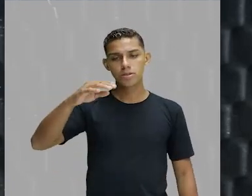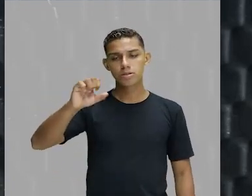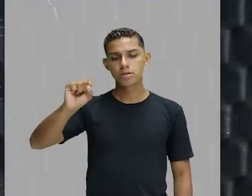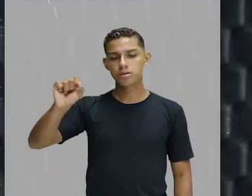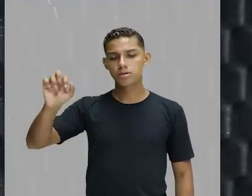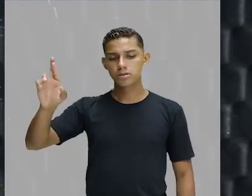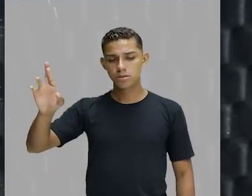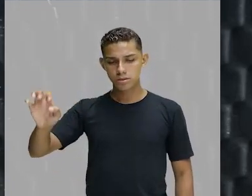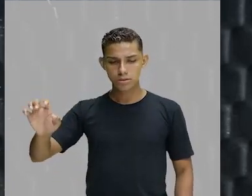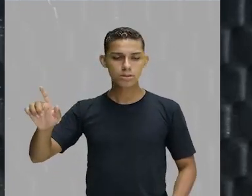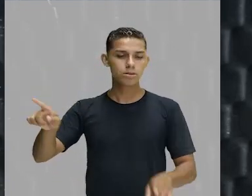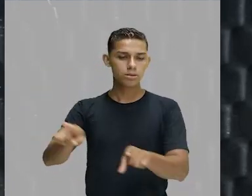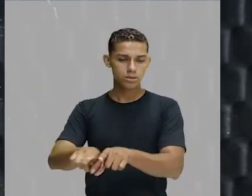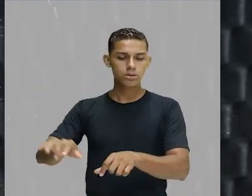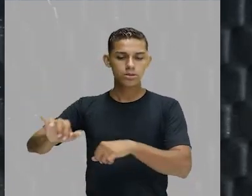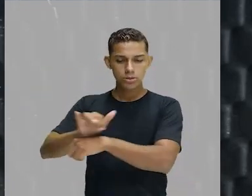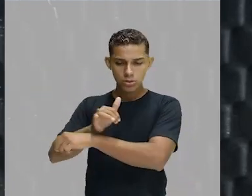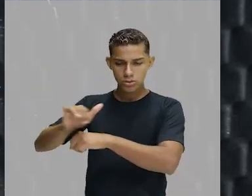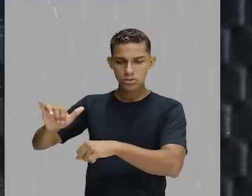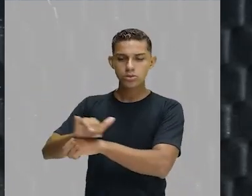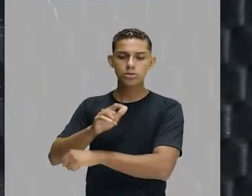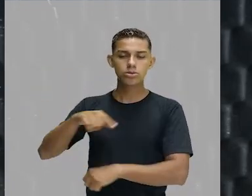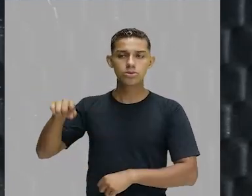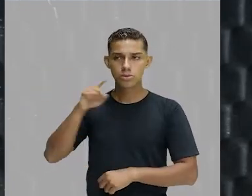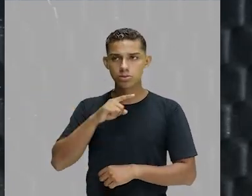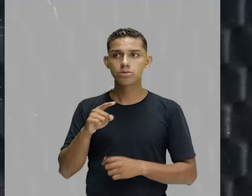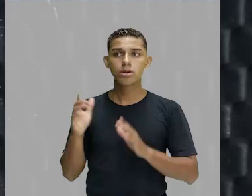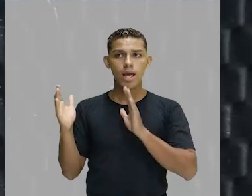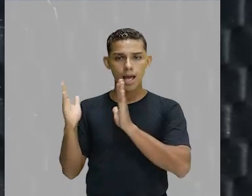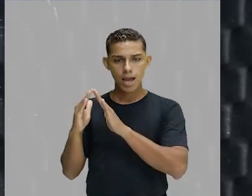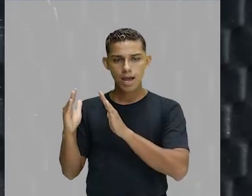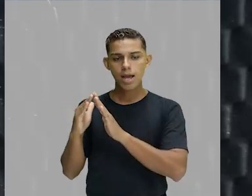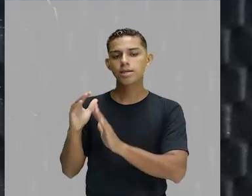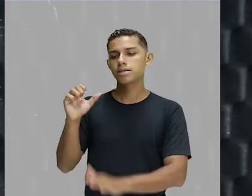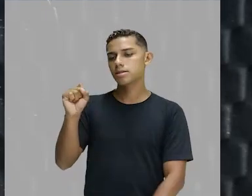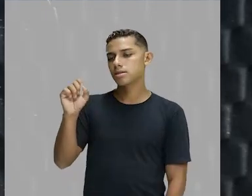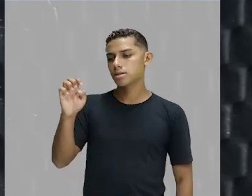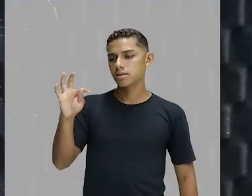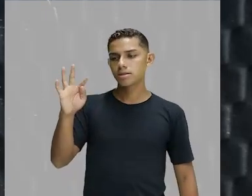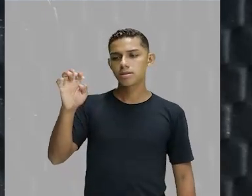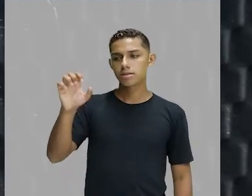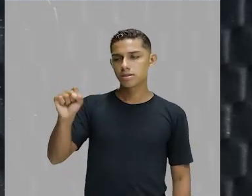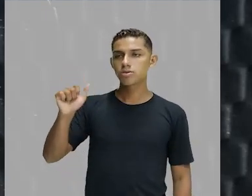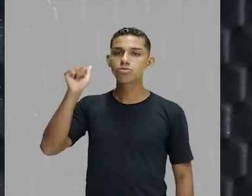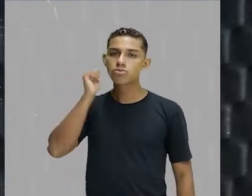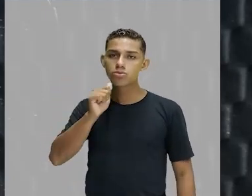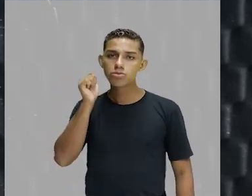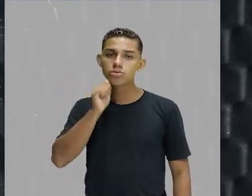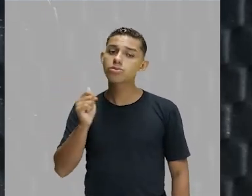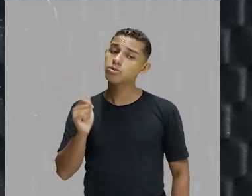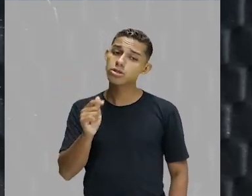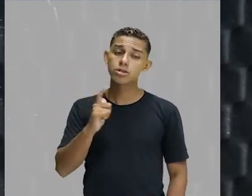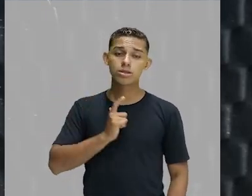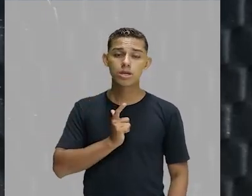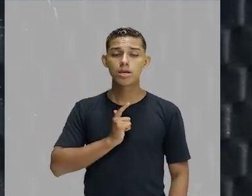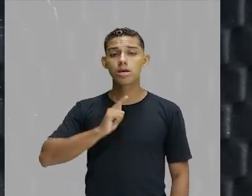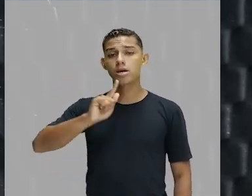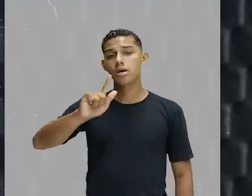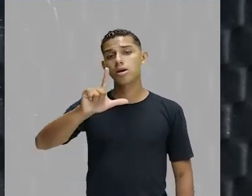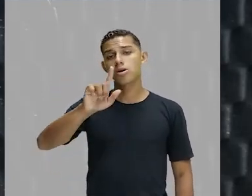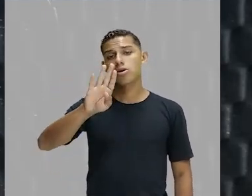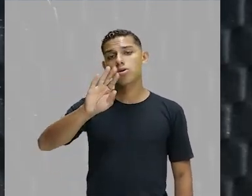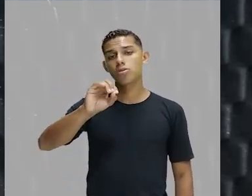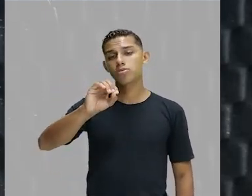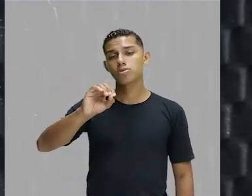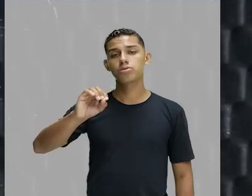capítulos estão disponíveis no YouTube, se vocês procurarem, A Casa das Sete Mulheres, tá? Ou, para quem tem Google Play em casa, A Casa das Sete Mulheres.